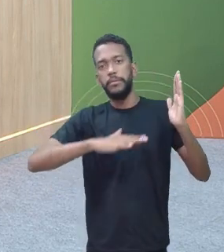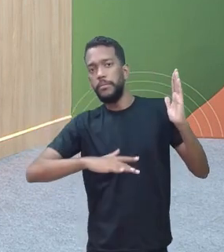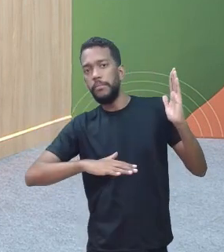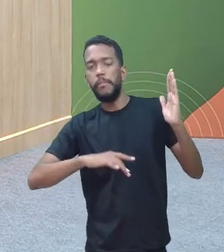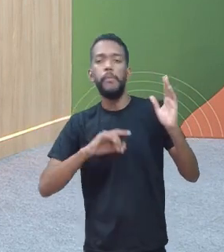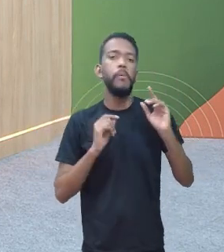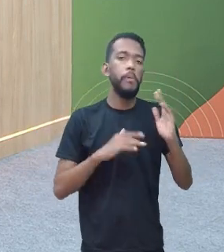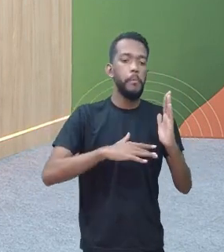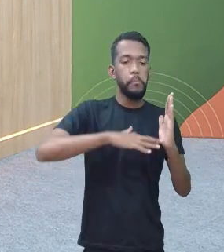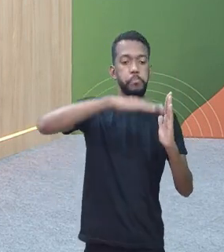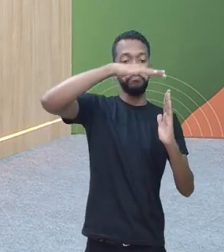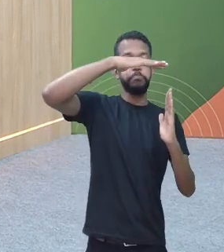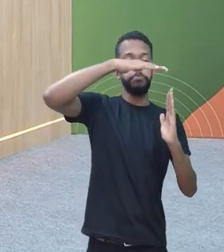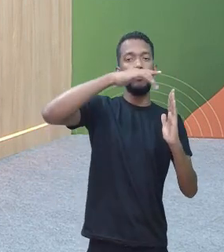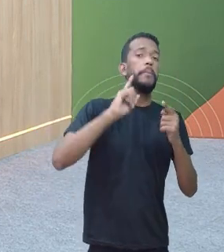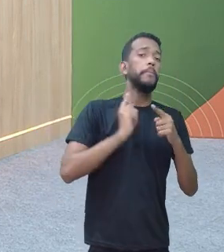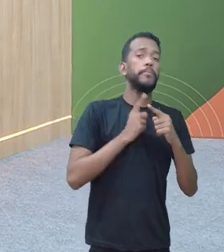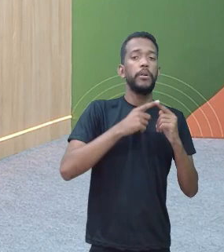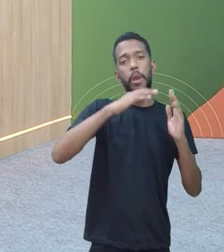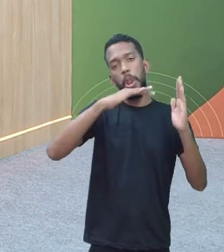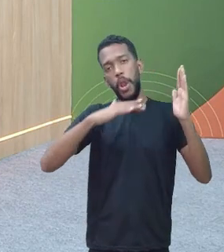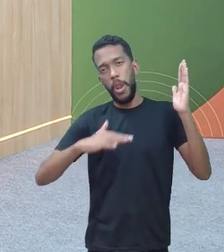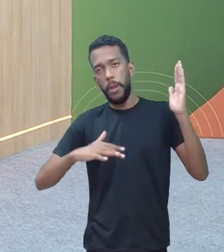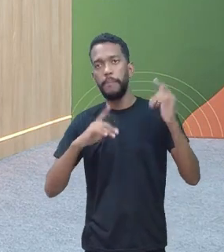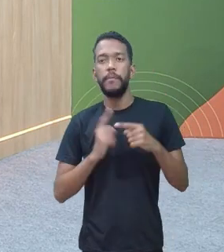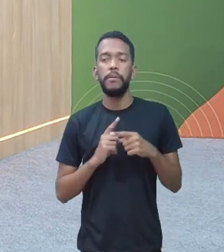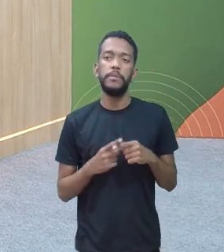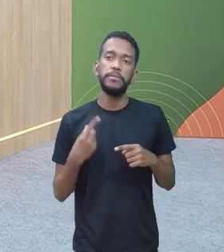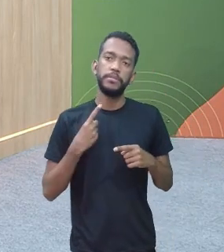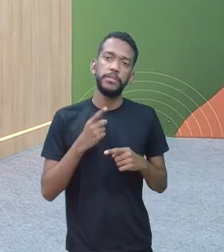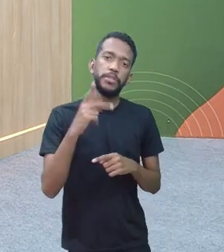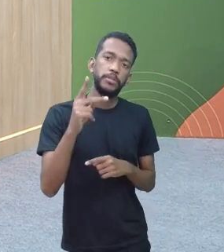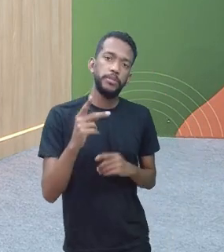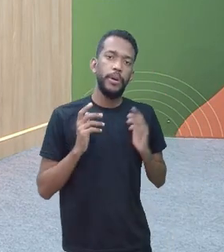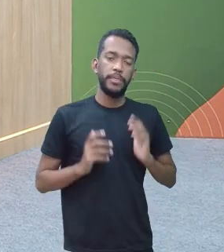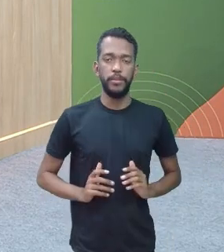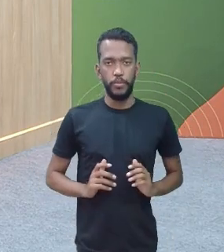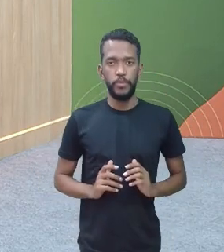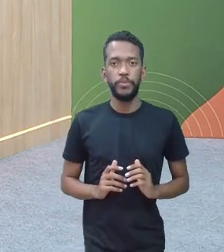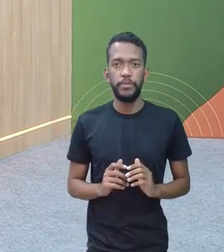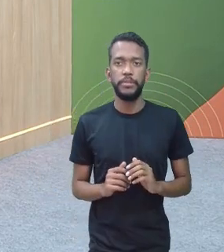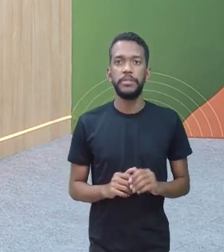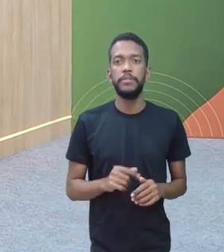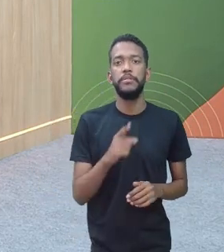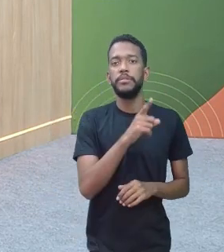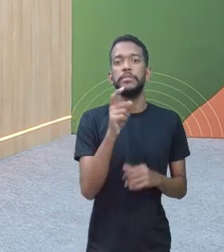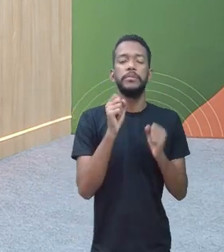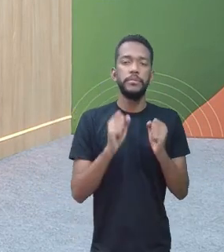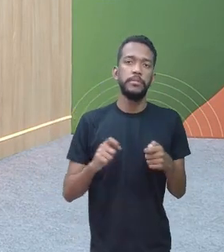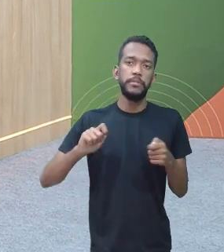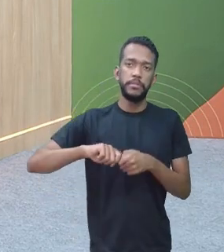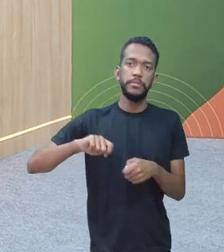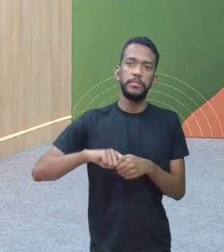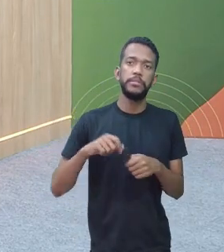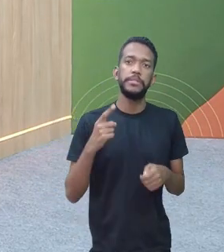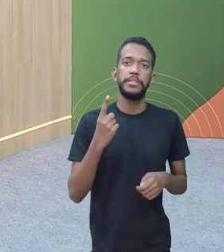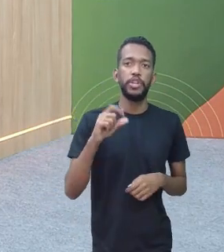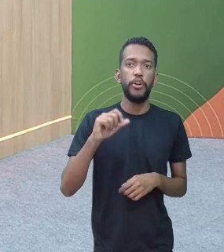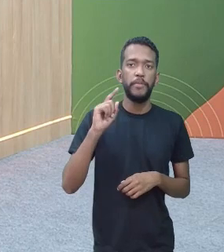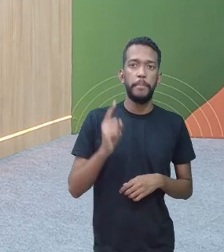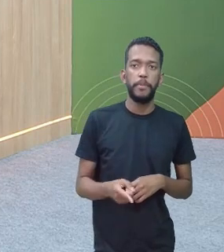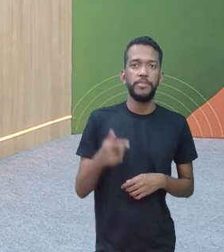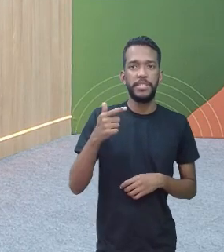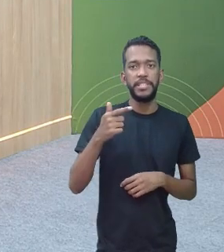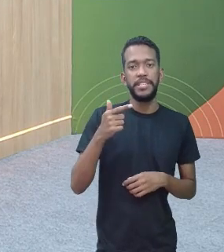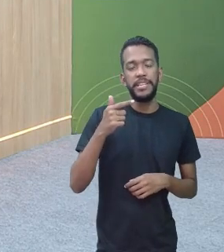desse lado e pequenininho desse lado? Então, a mudança da sua atitude faz com que você deixe de gastar